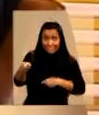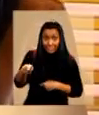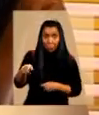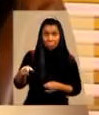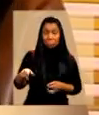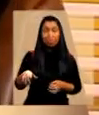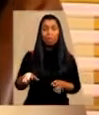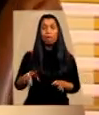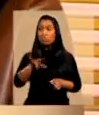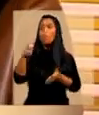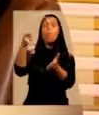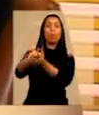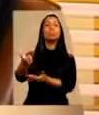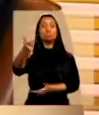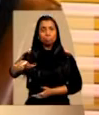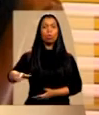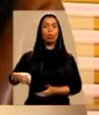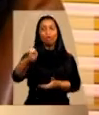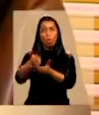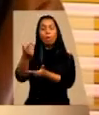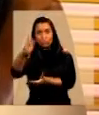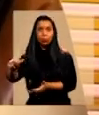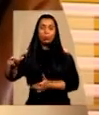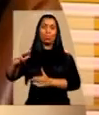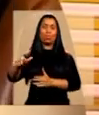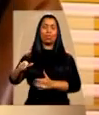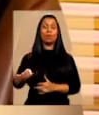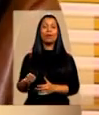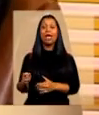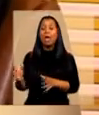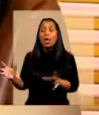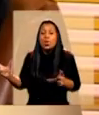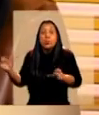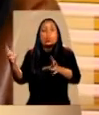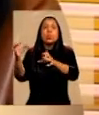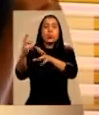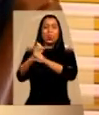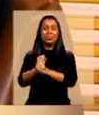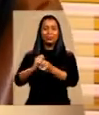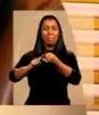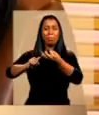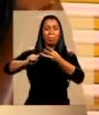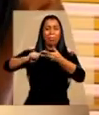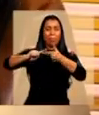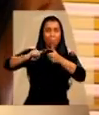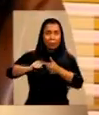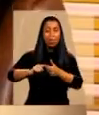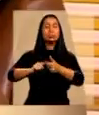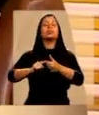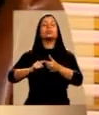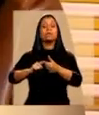necessito daquilo, né? E aí eu vou, compro novamente. Então, é a quantidade de vezes, né?